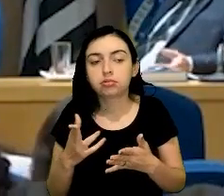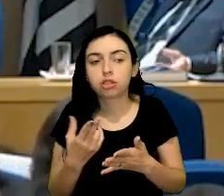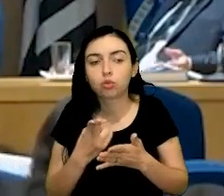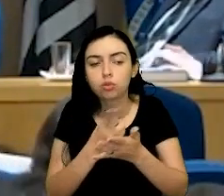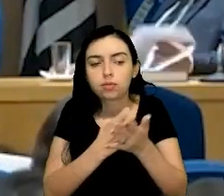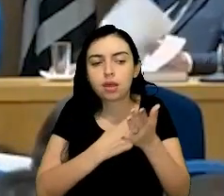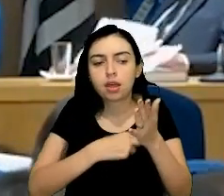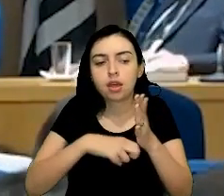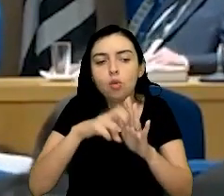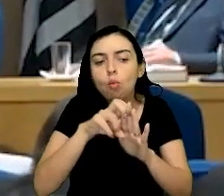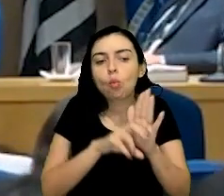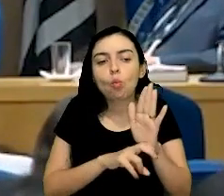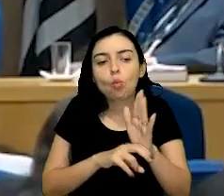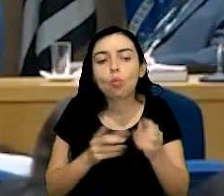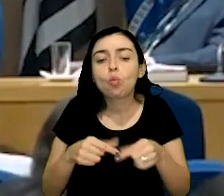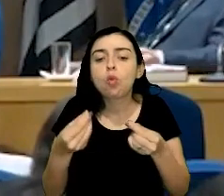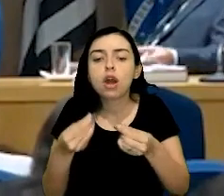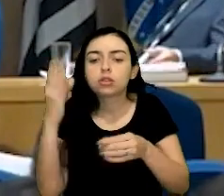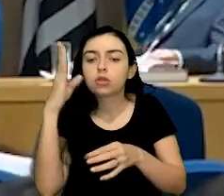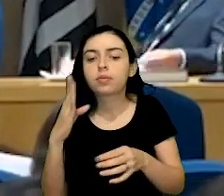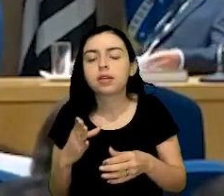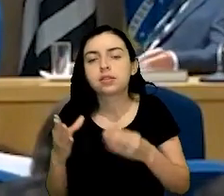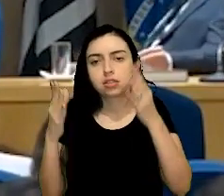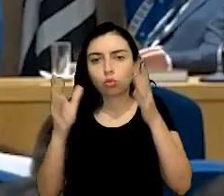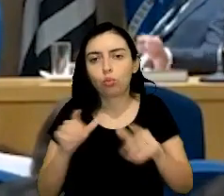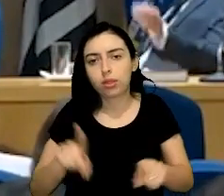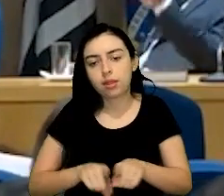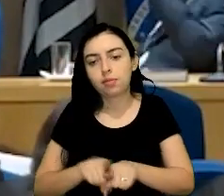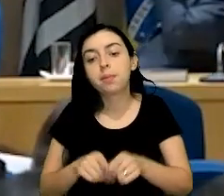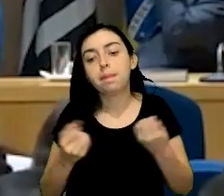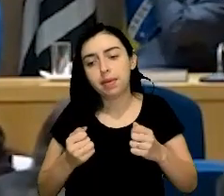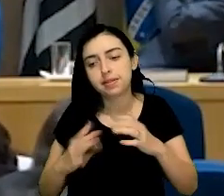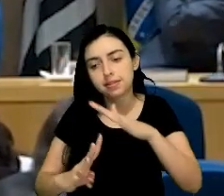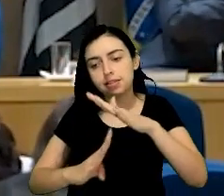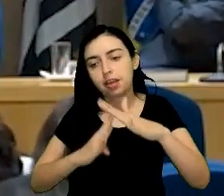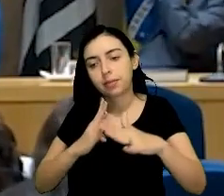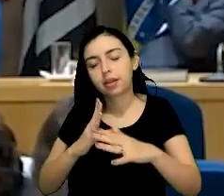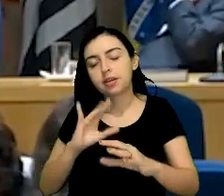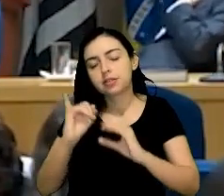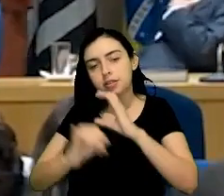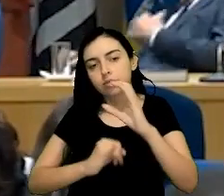Brasil também, em algum momento, vai precisar da migração internacional no seu mercado de trabalho.